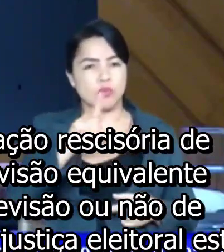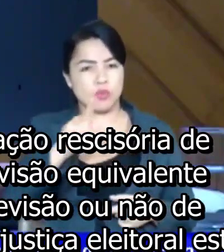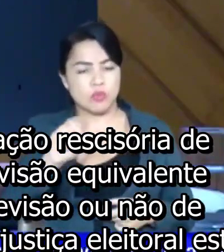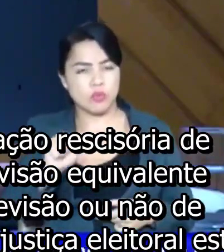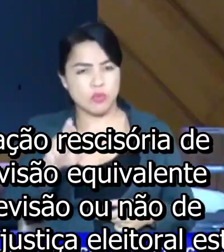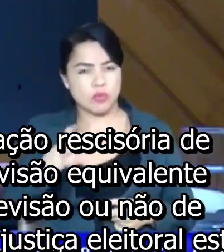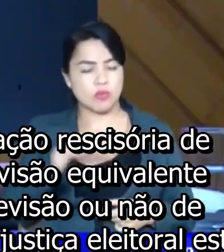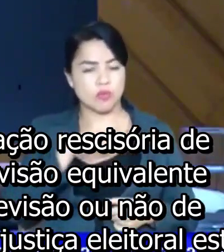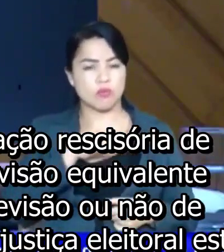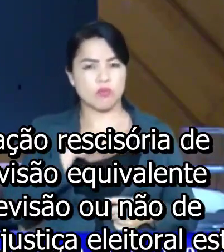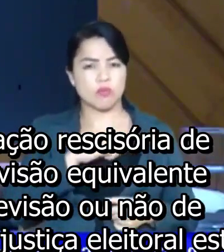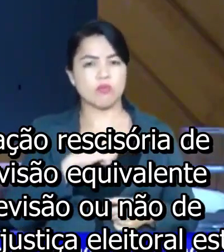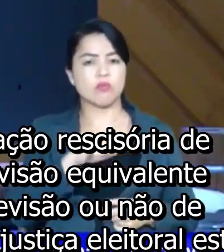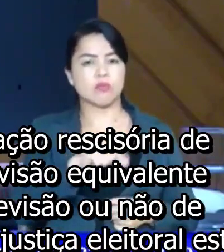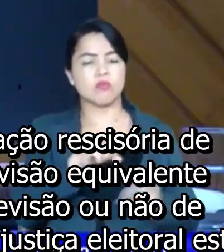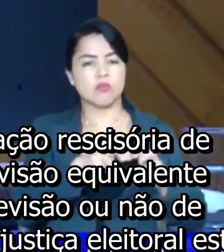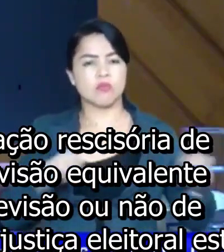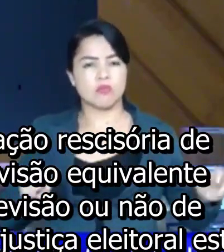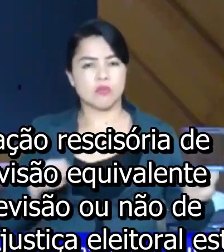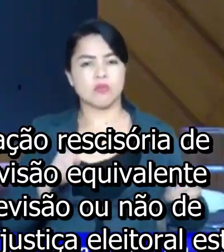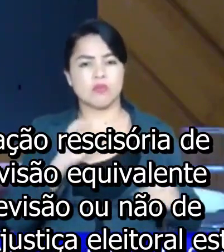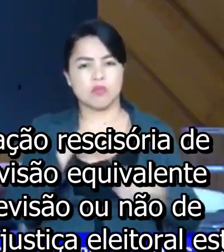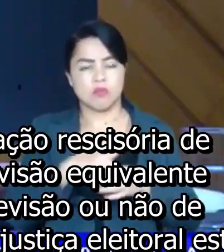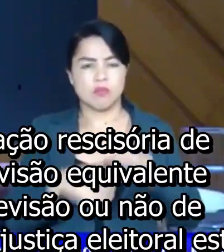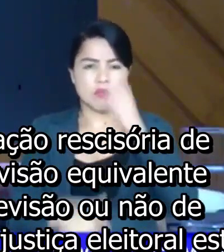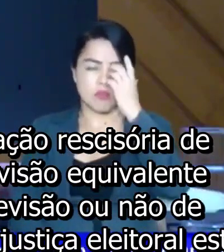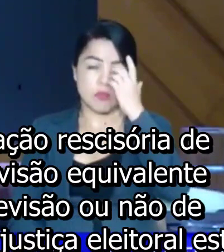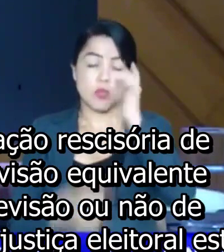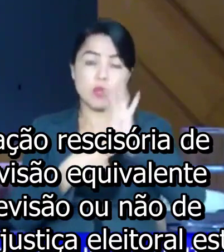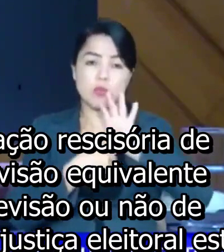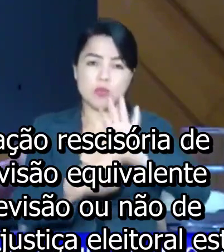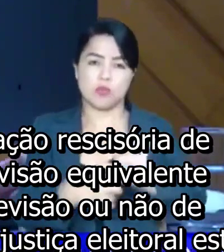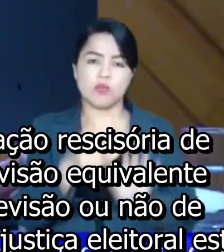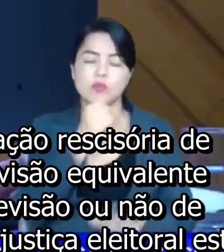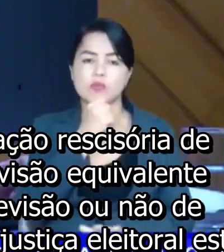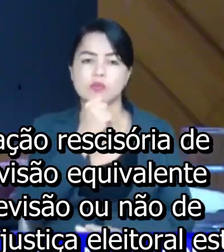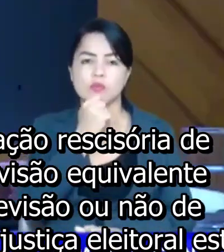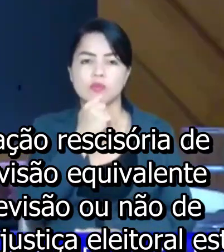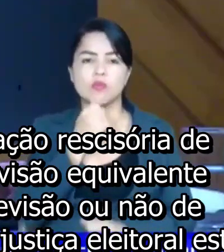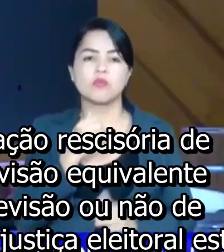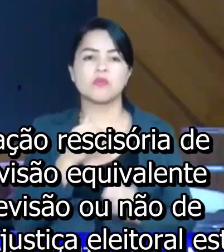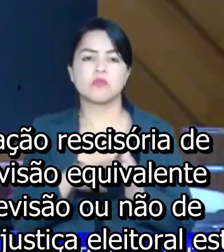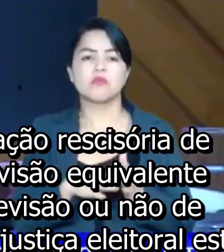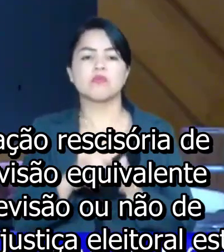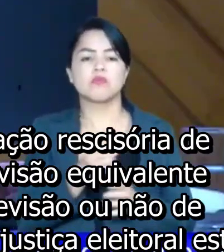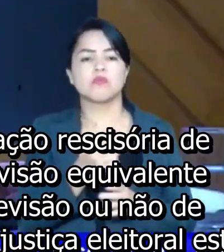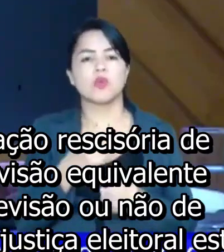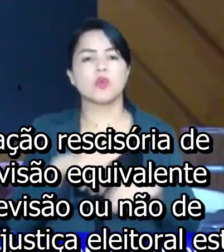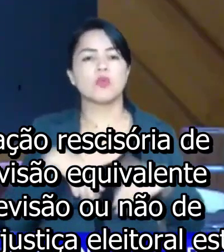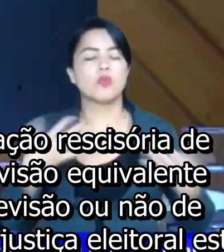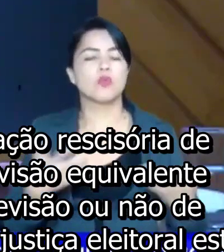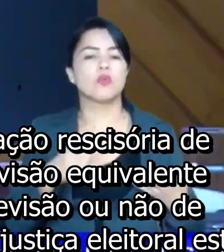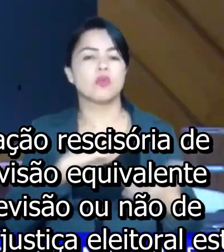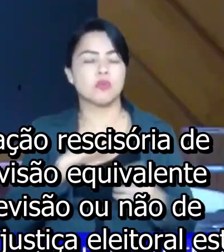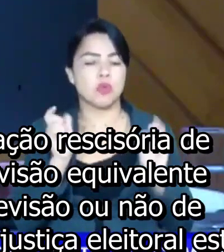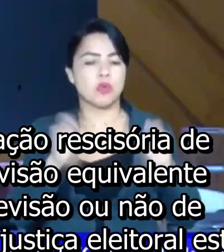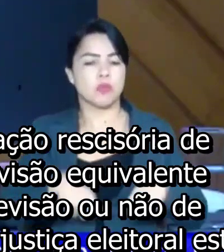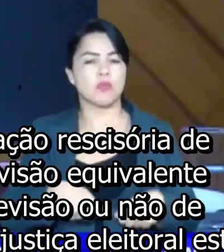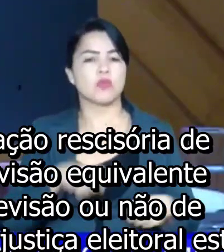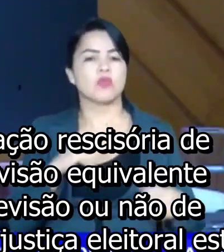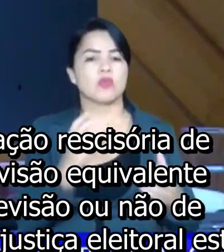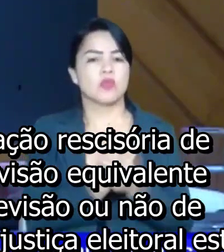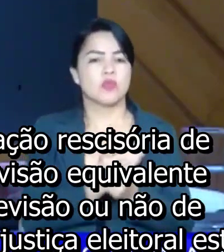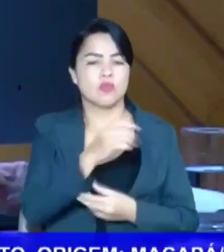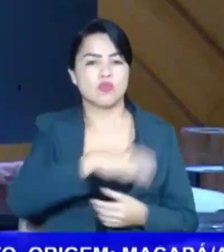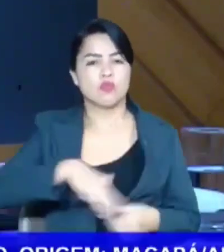República previsão equivalente para tribunais regionais eleitorais. Destacou ainda que a previsão ou não de competência para julgamento de ação rescisória no âmbito